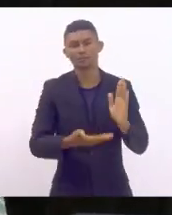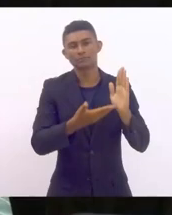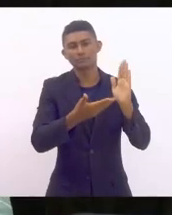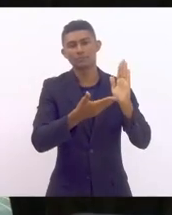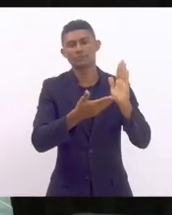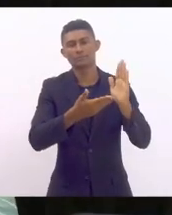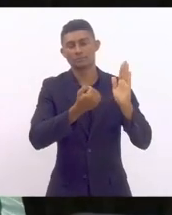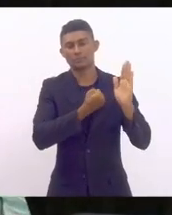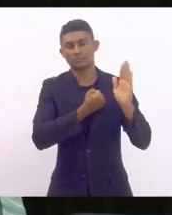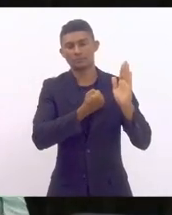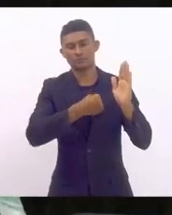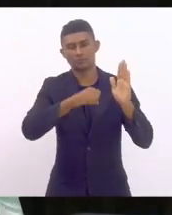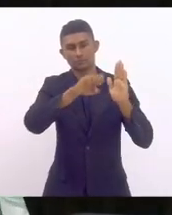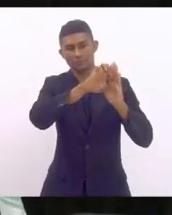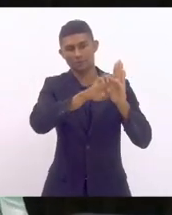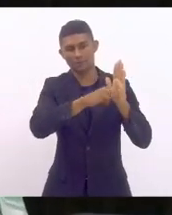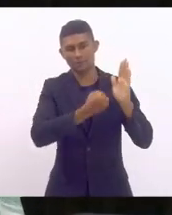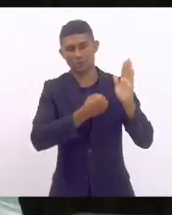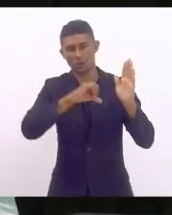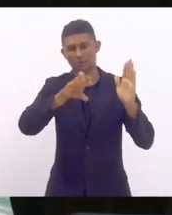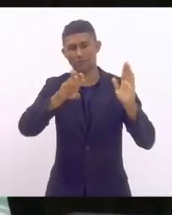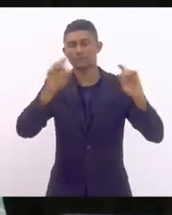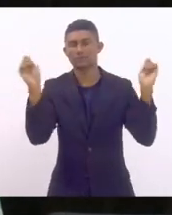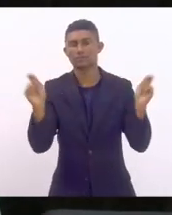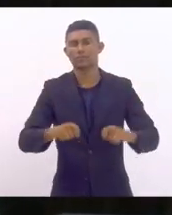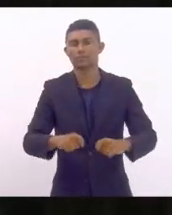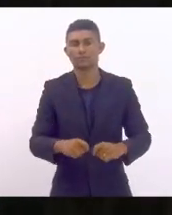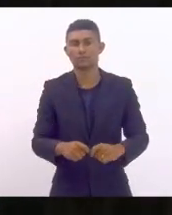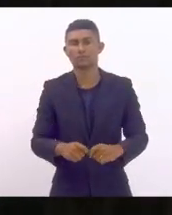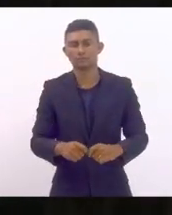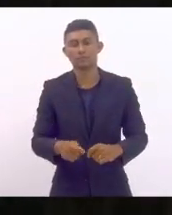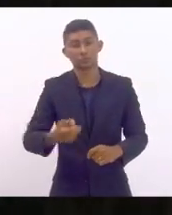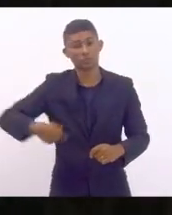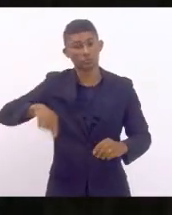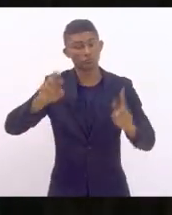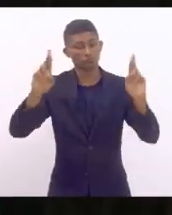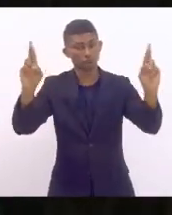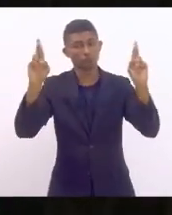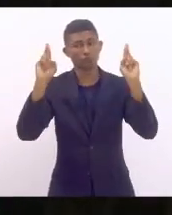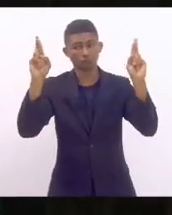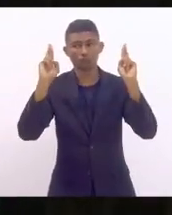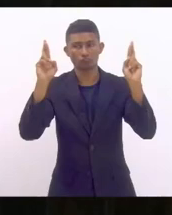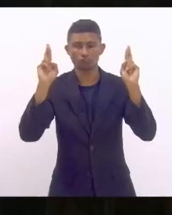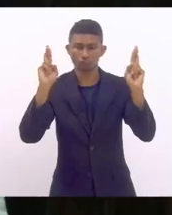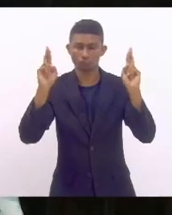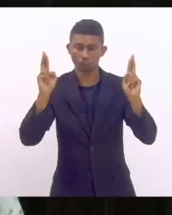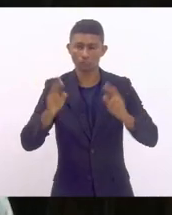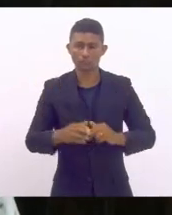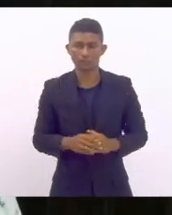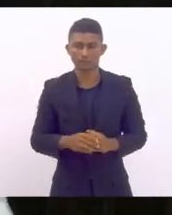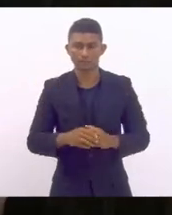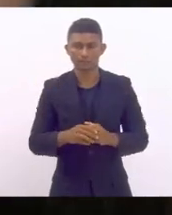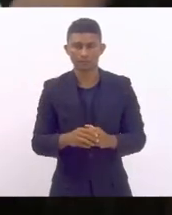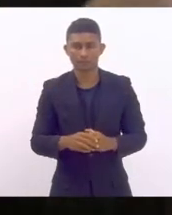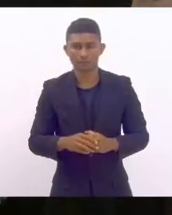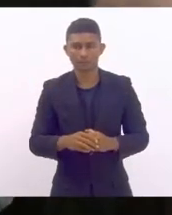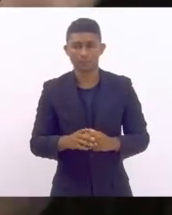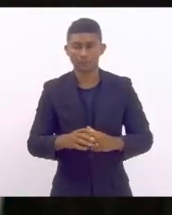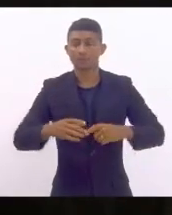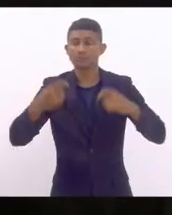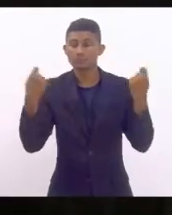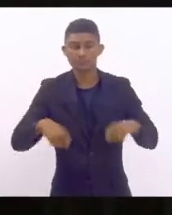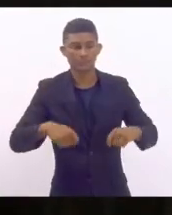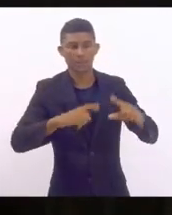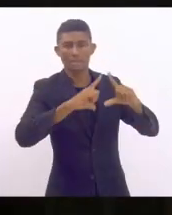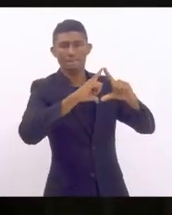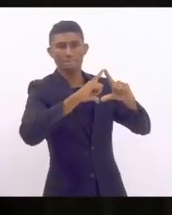geral do Brasil e eu acho que nós vamos conseguir fazer isso é o que nós esperamos é a nossa expectativa mas tem que fazer chegar